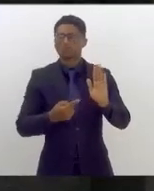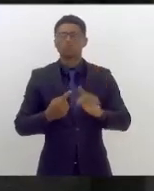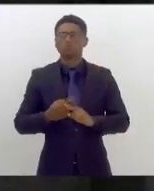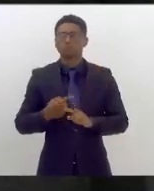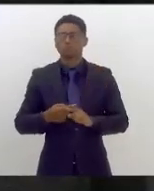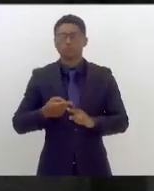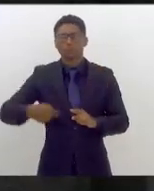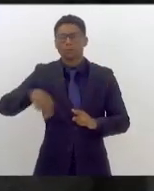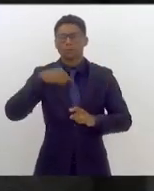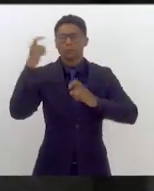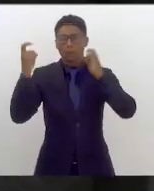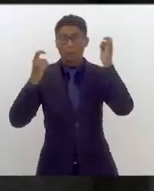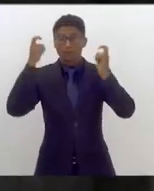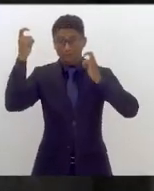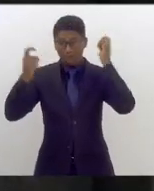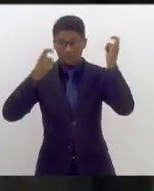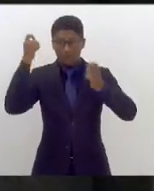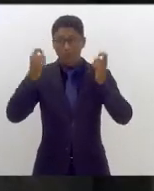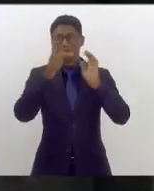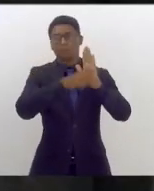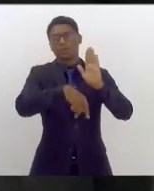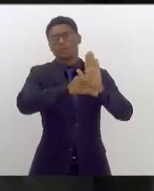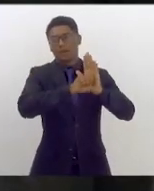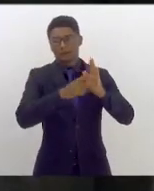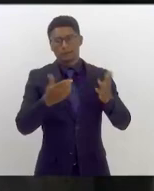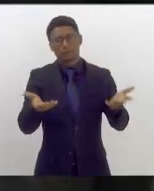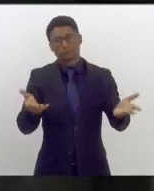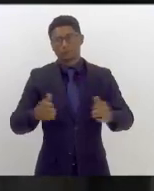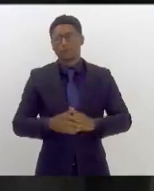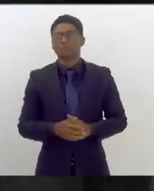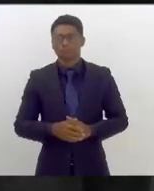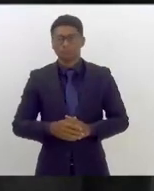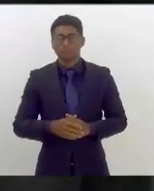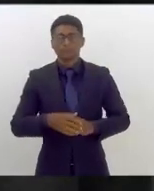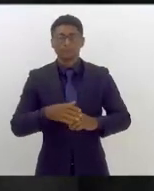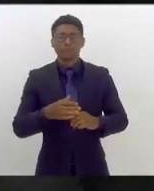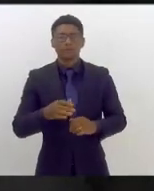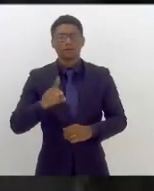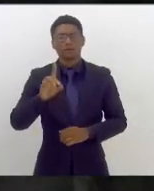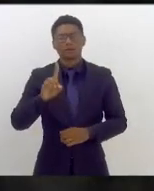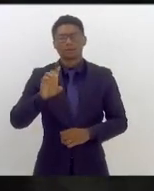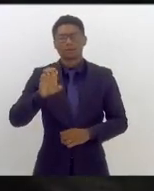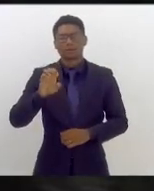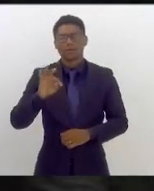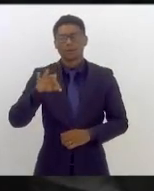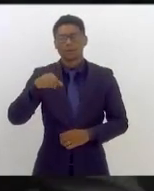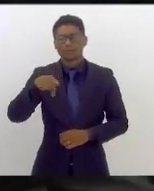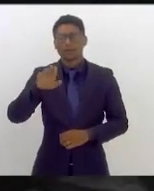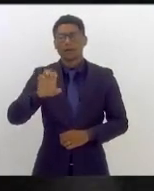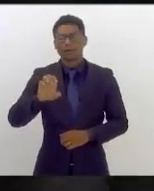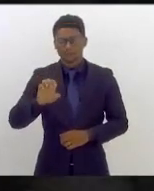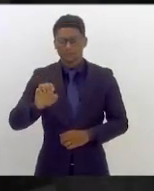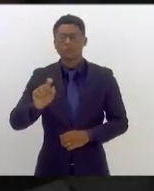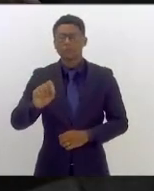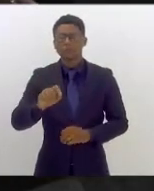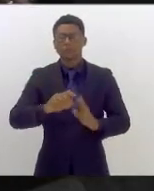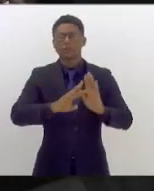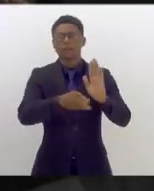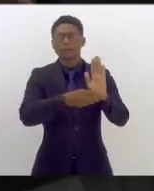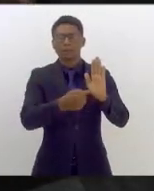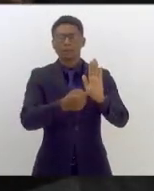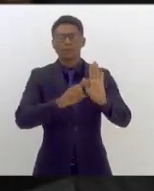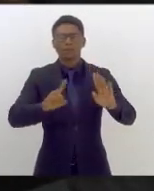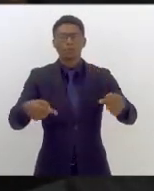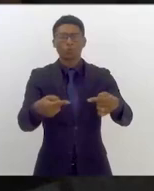com projetos e no sentido de dialogar quando a gente traz aqui o destaque são as emendas que falam por exemplo do